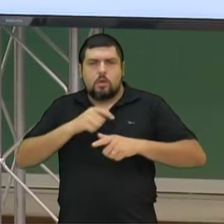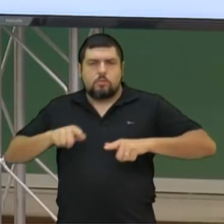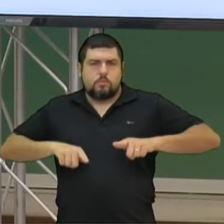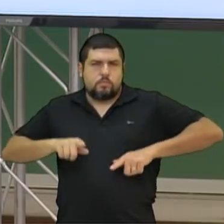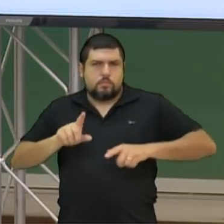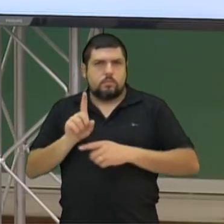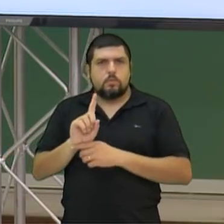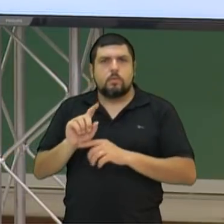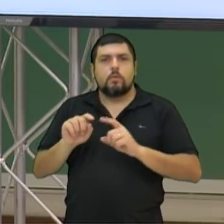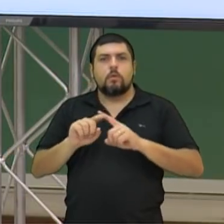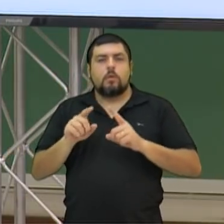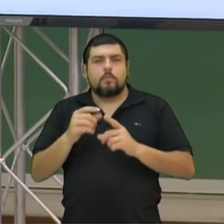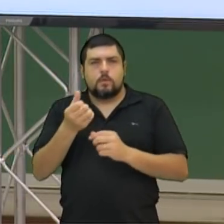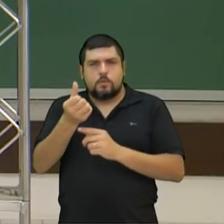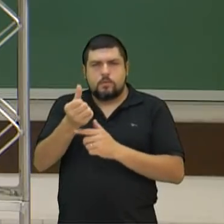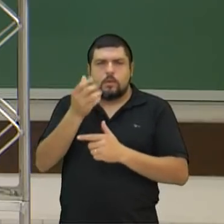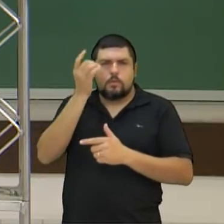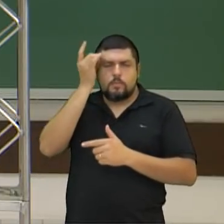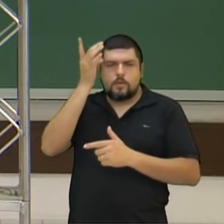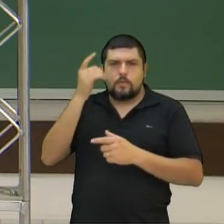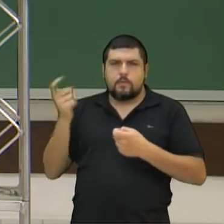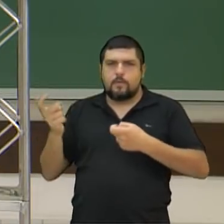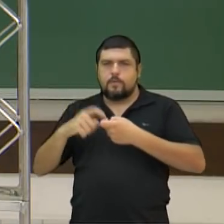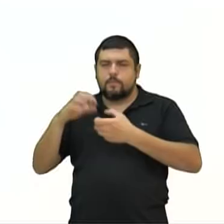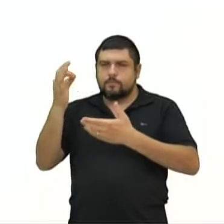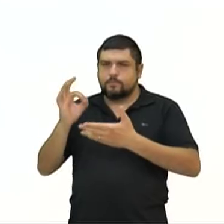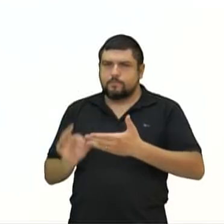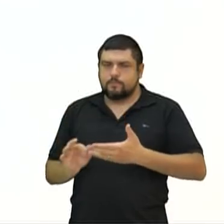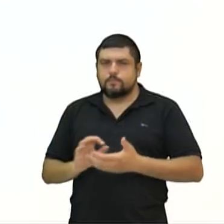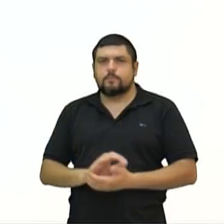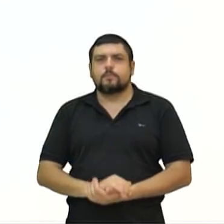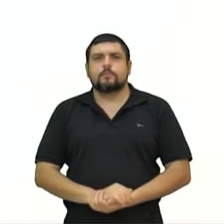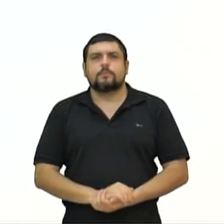pelo 6, vai ser mais fácil. Legal? Já volto com a resolução.